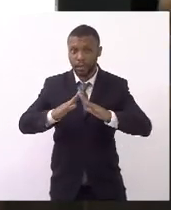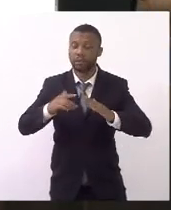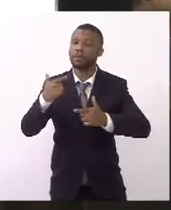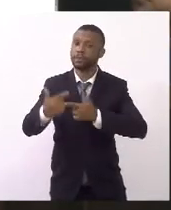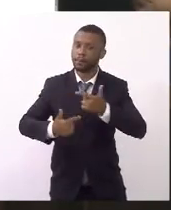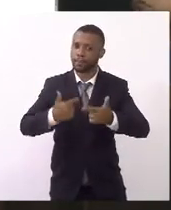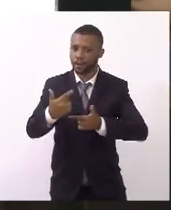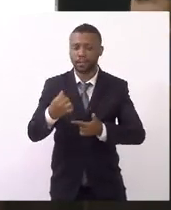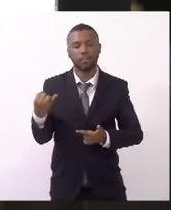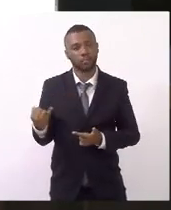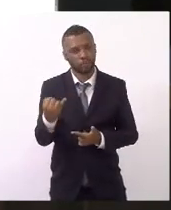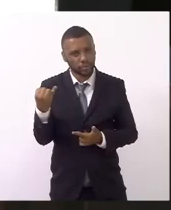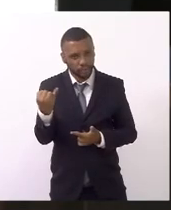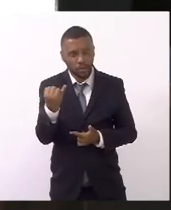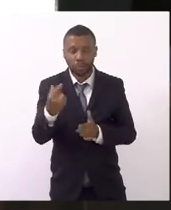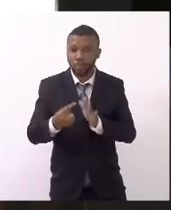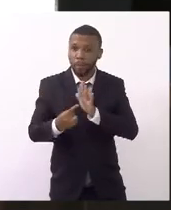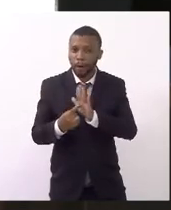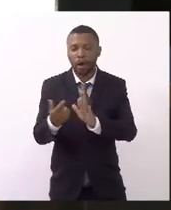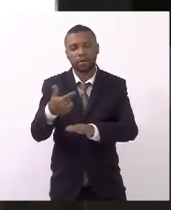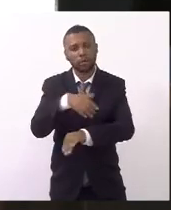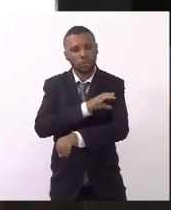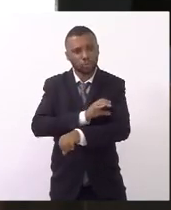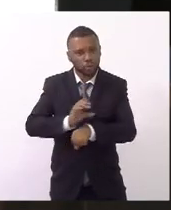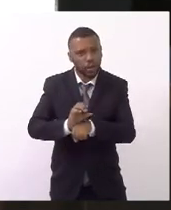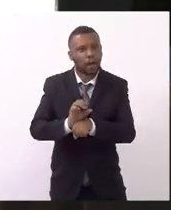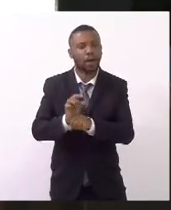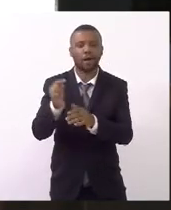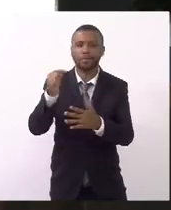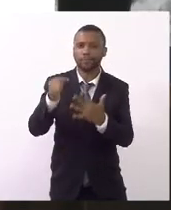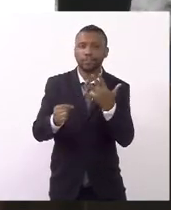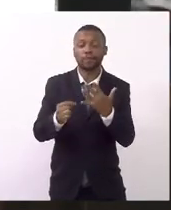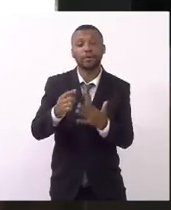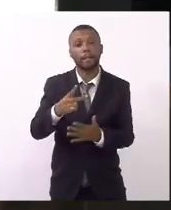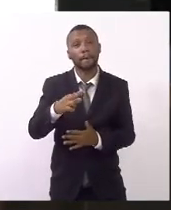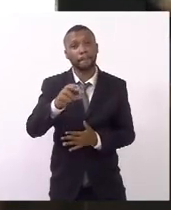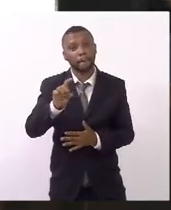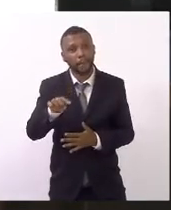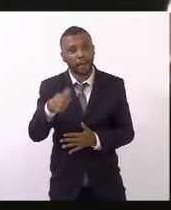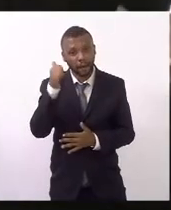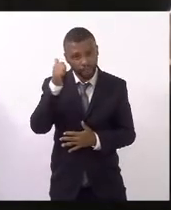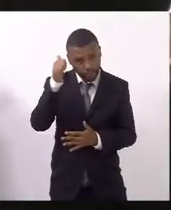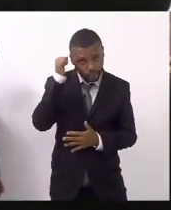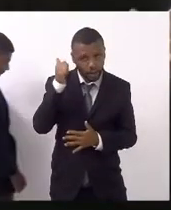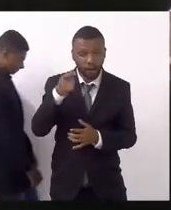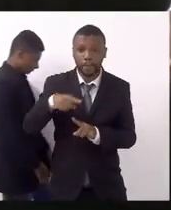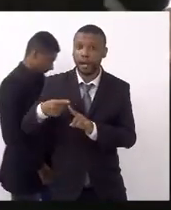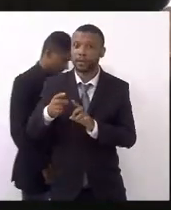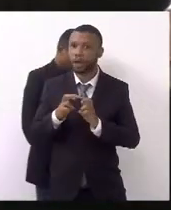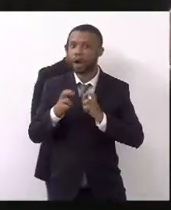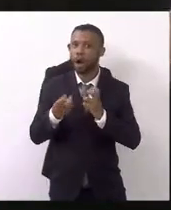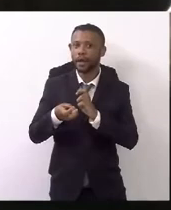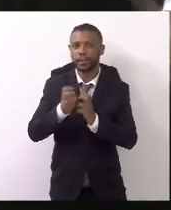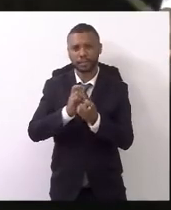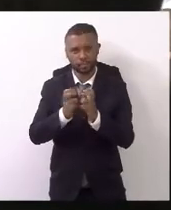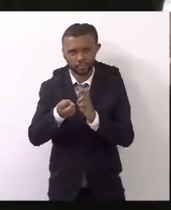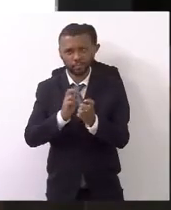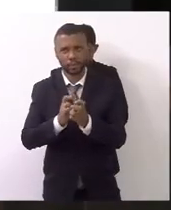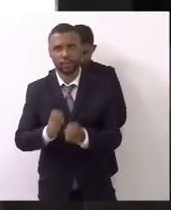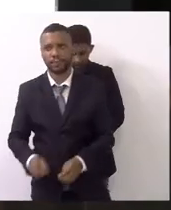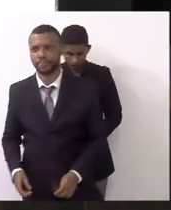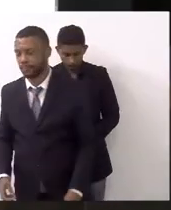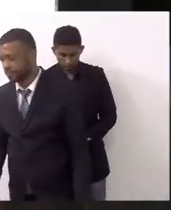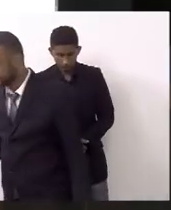do Quilombo como amostra cultural cursos pré-vestibulares comunitários e roda de capoeira além do